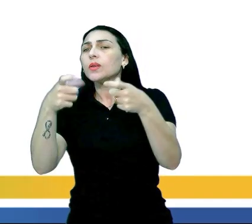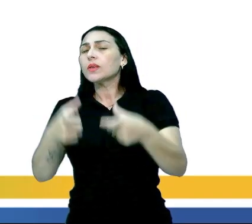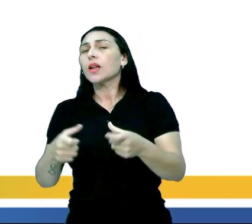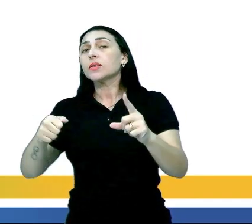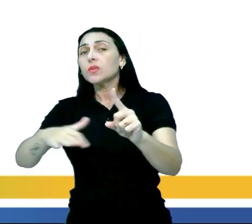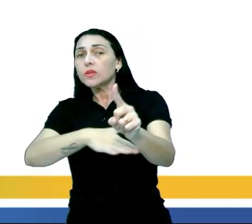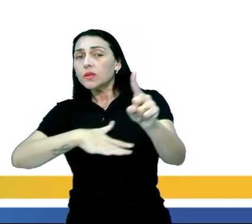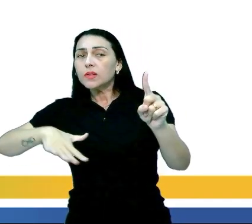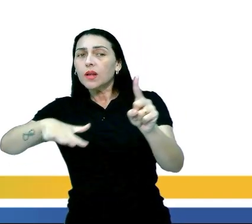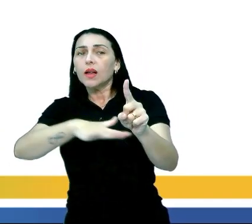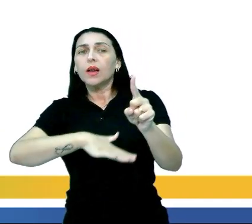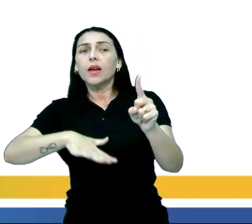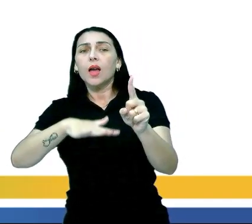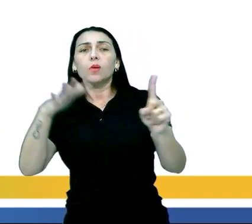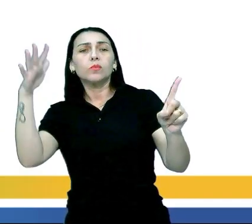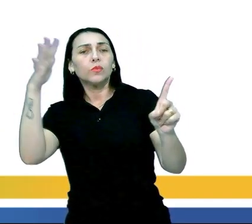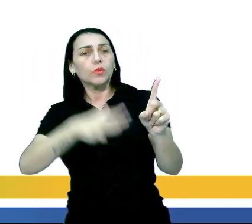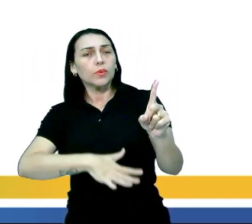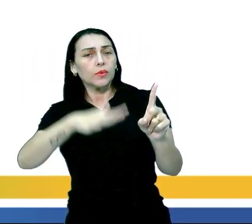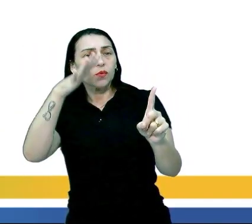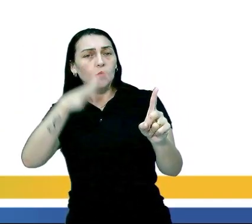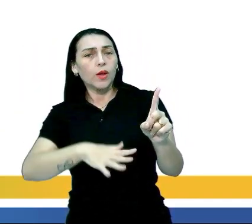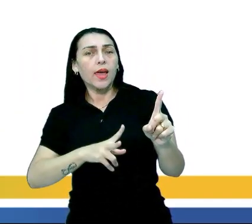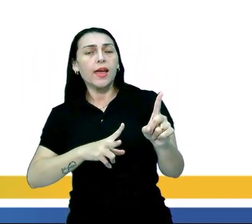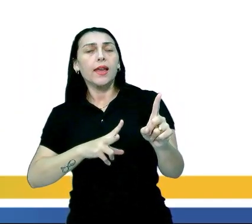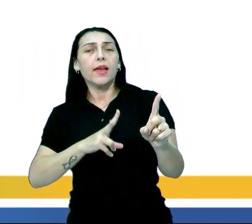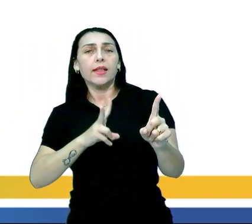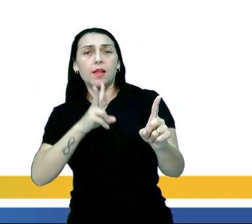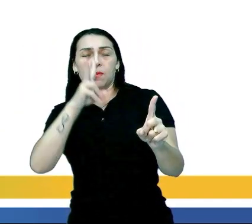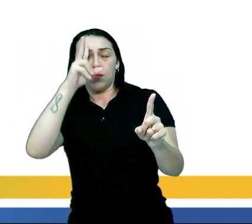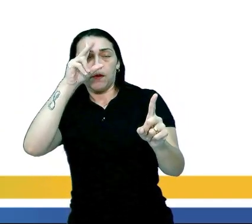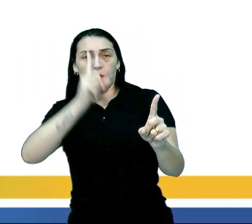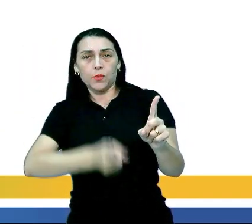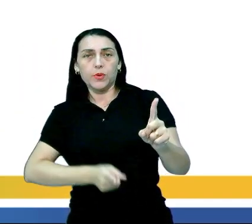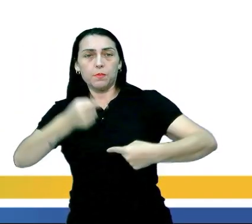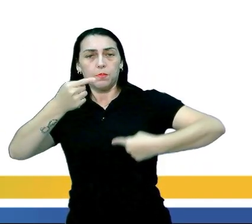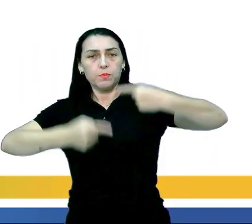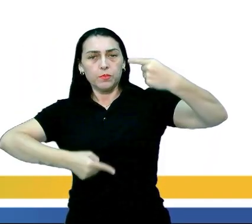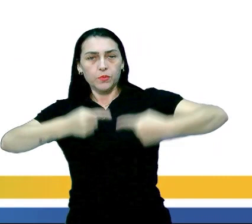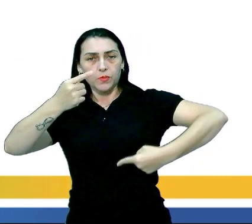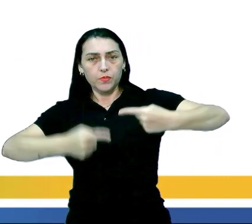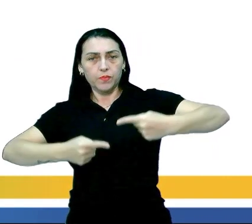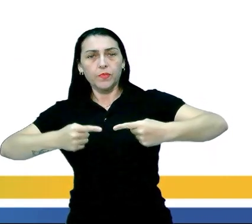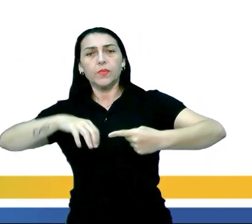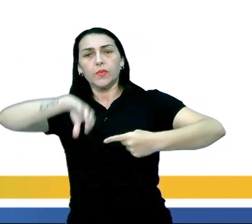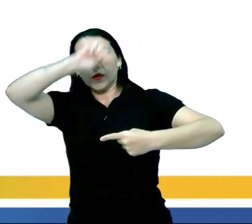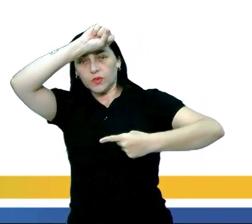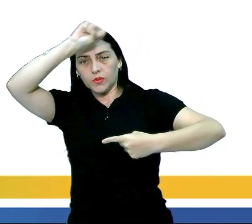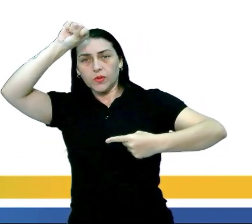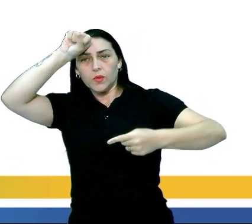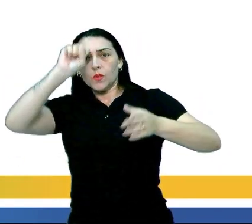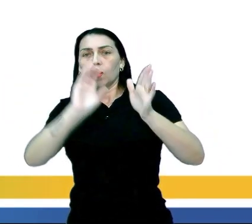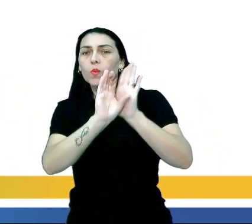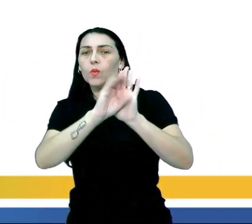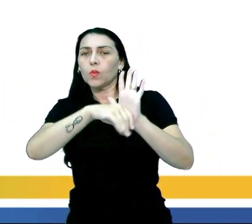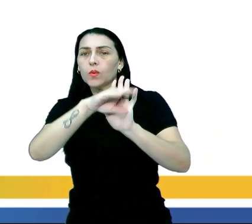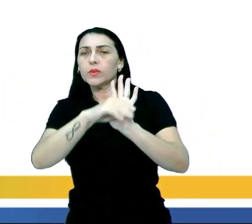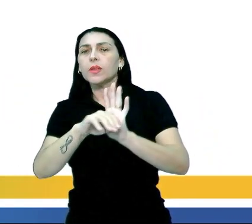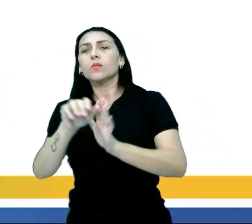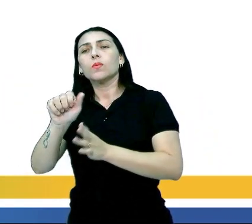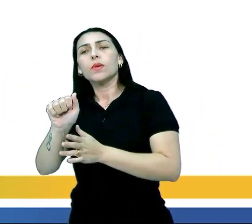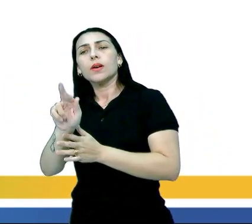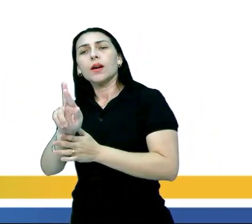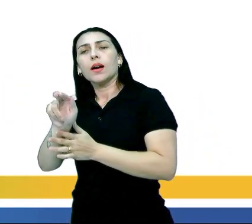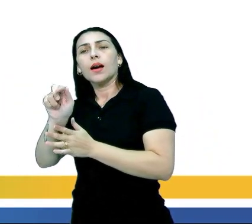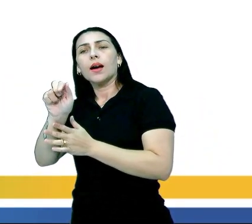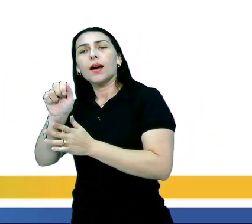determinada sociedade e sua influência no poder político. Na sociologia, o